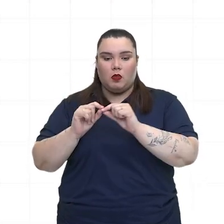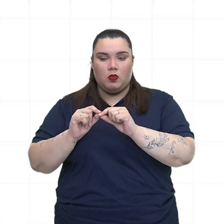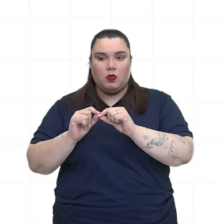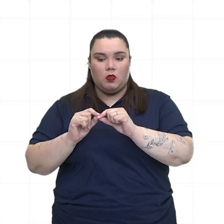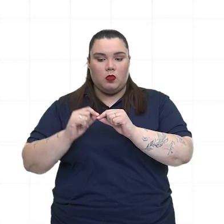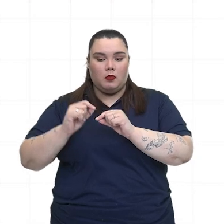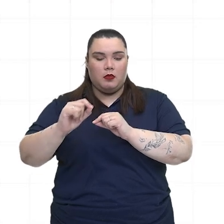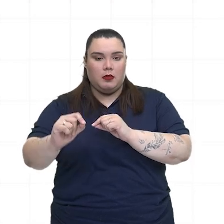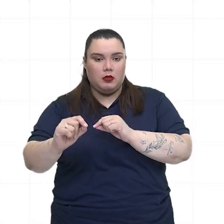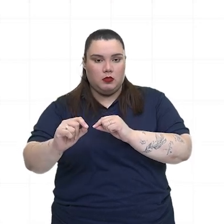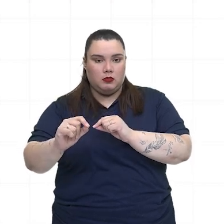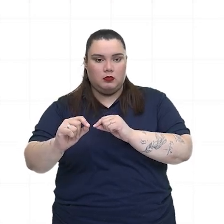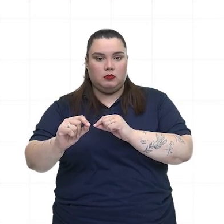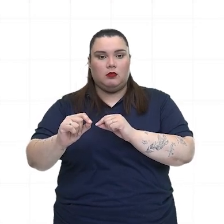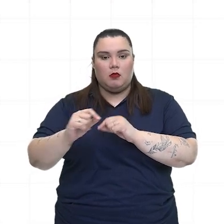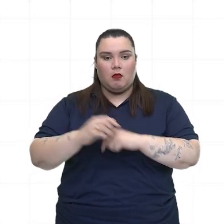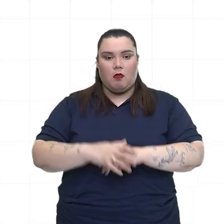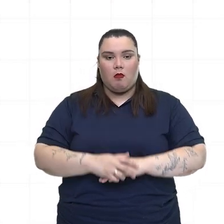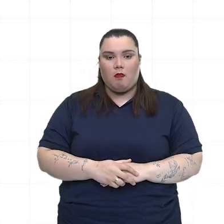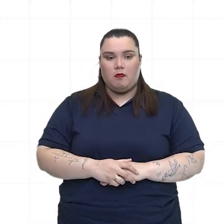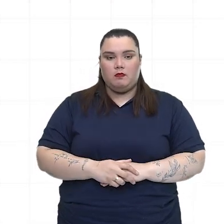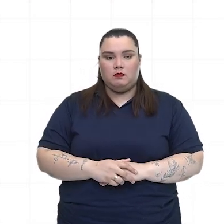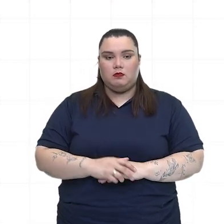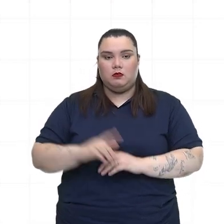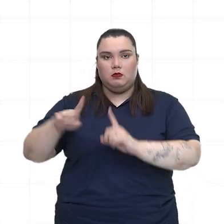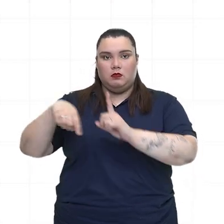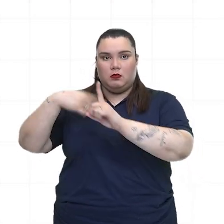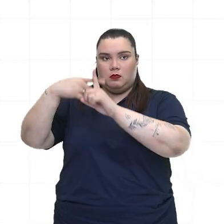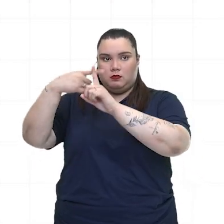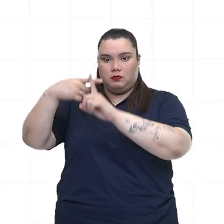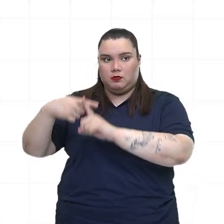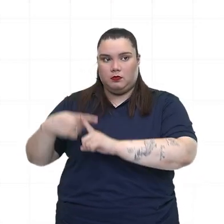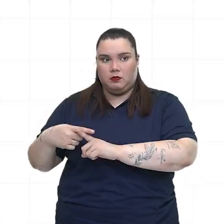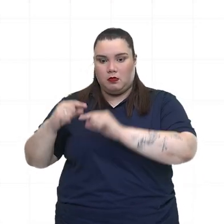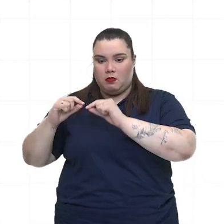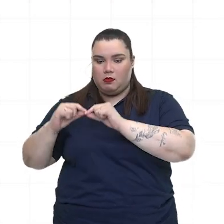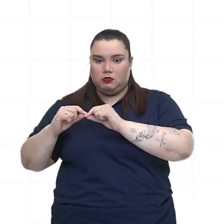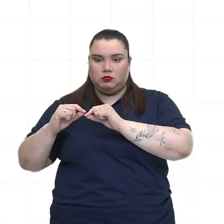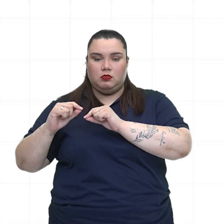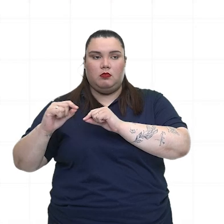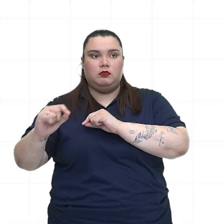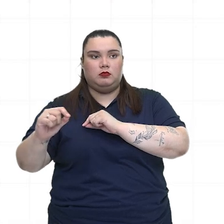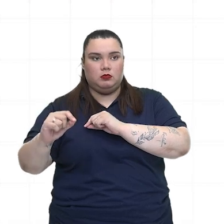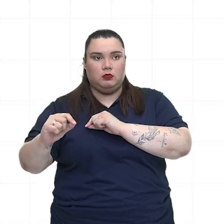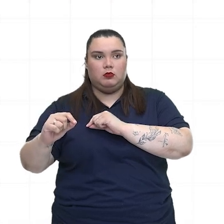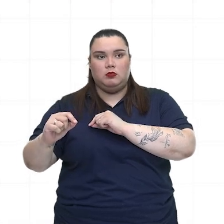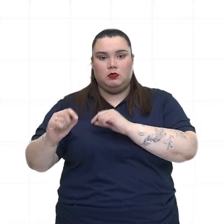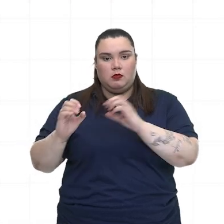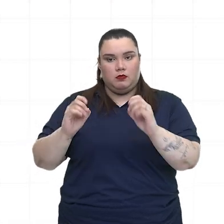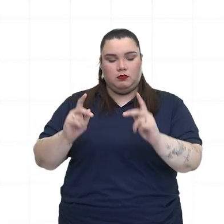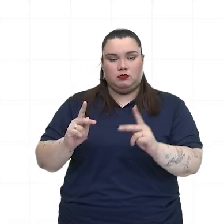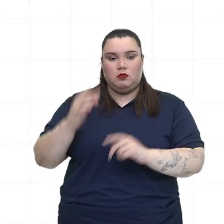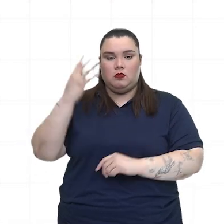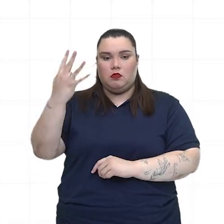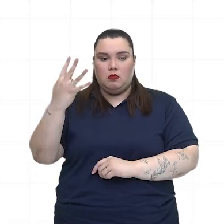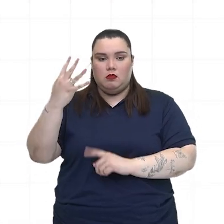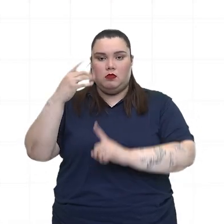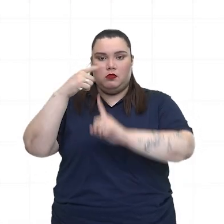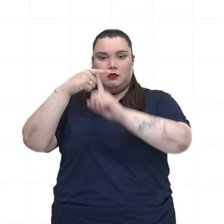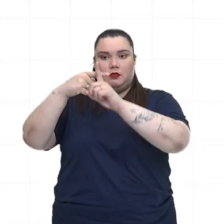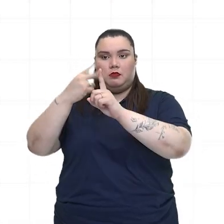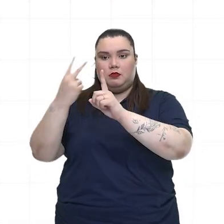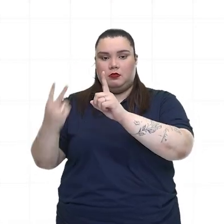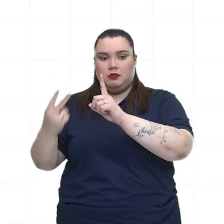comprimento. Quem é o comprimento? O comprimento vai ser a soma dessas dimensões aqui, ou seja, 4